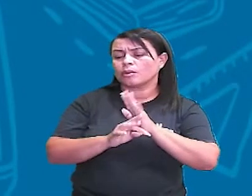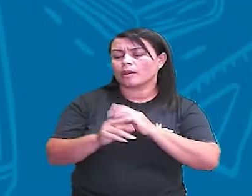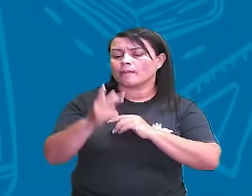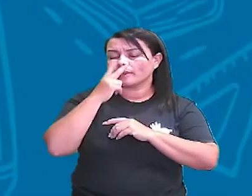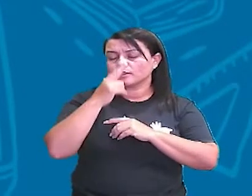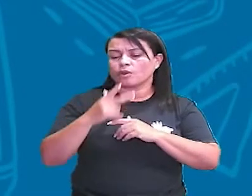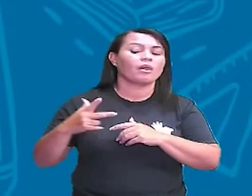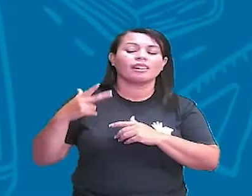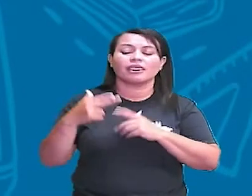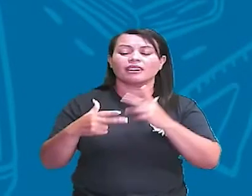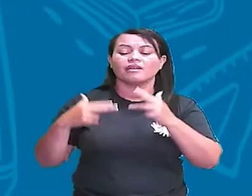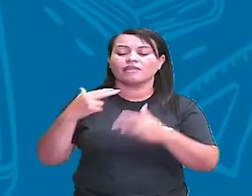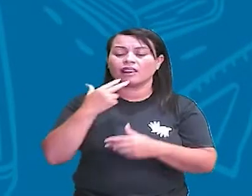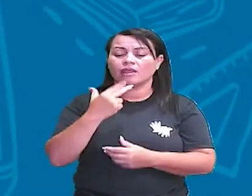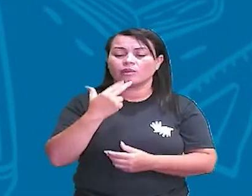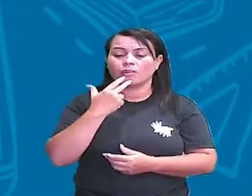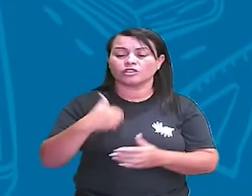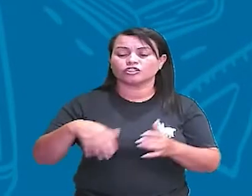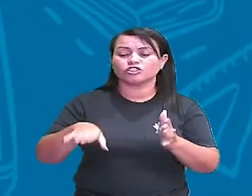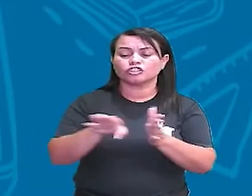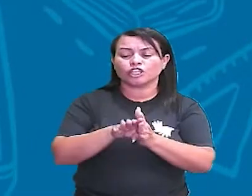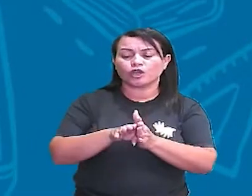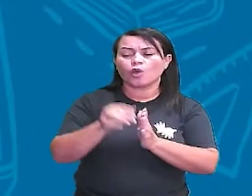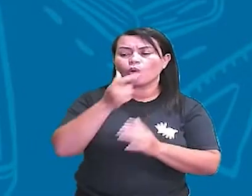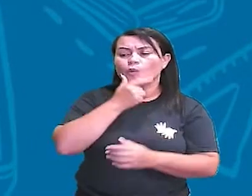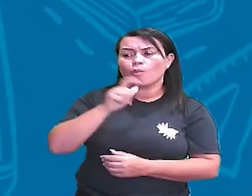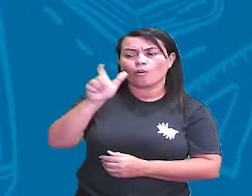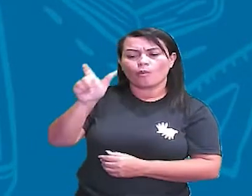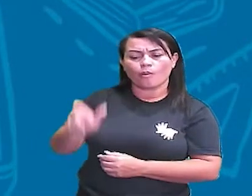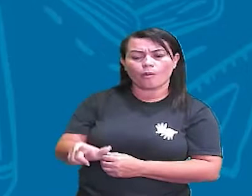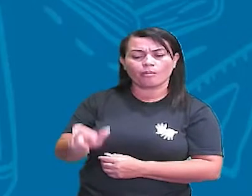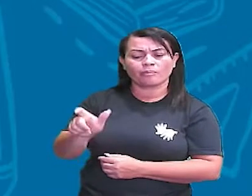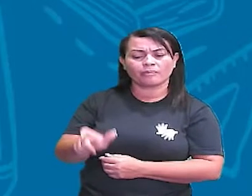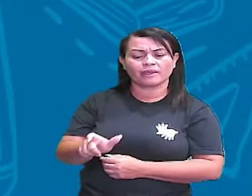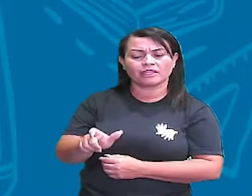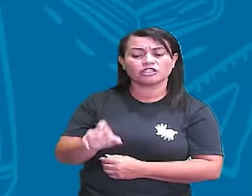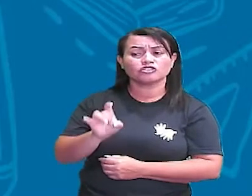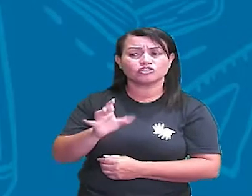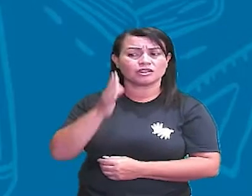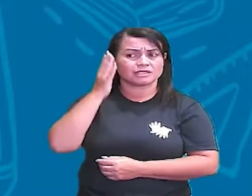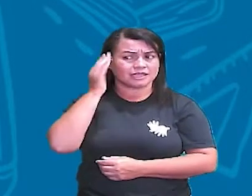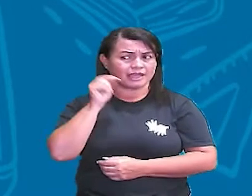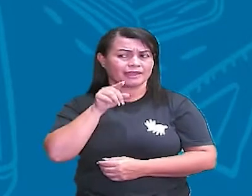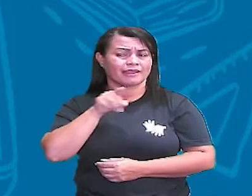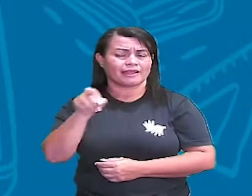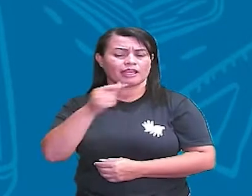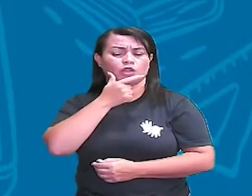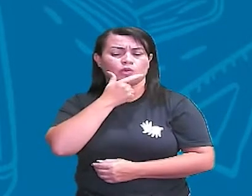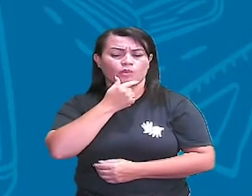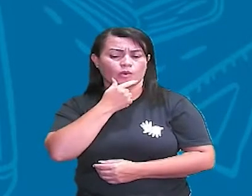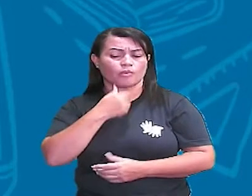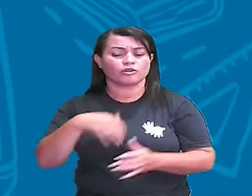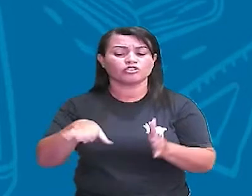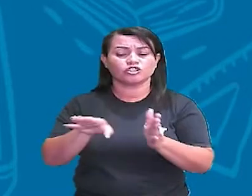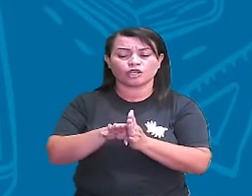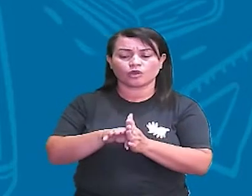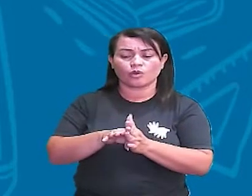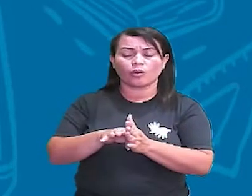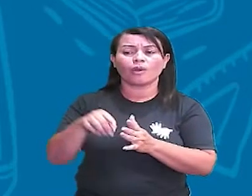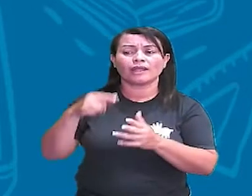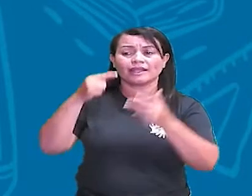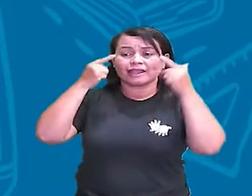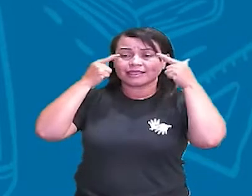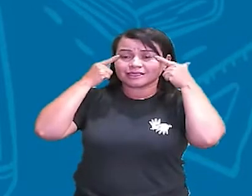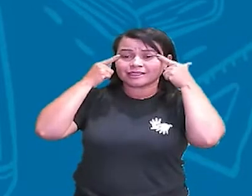tá bom? Chegou o seu Chico Souza. Só sei que seu Chico Souza chegou e trouxe da